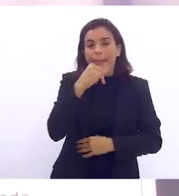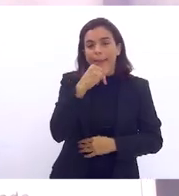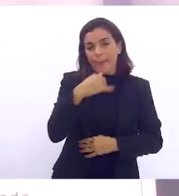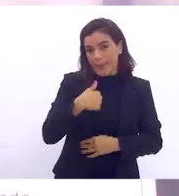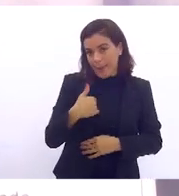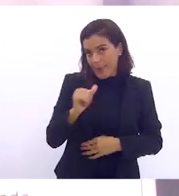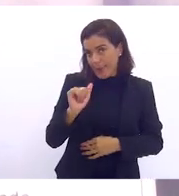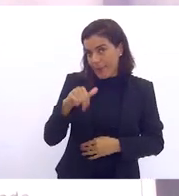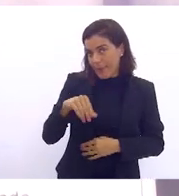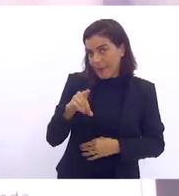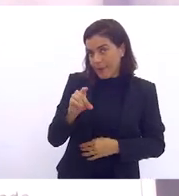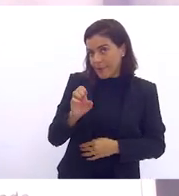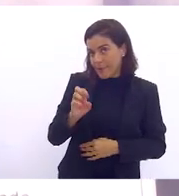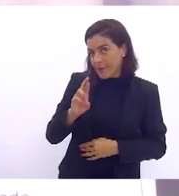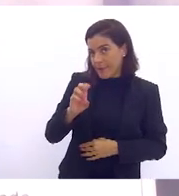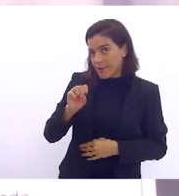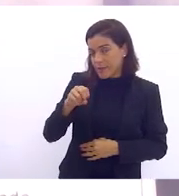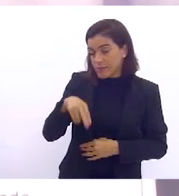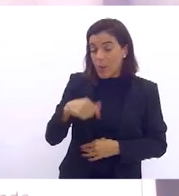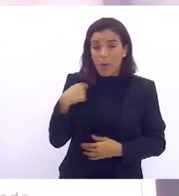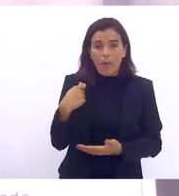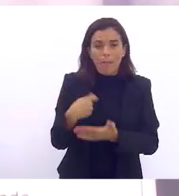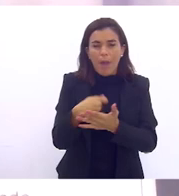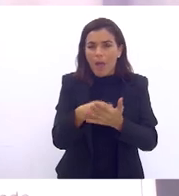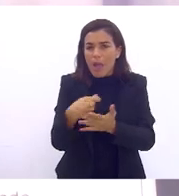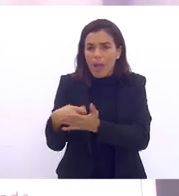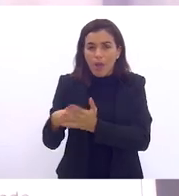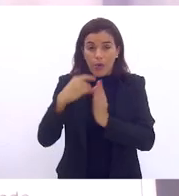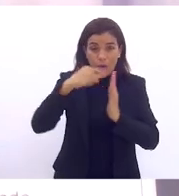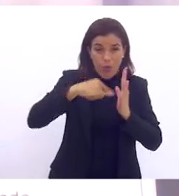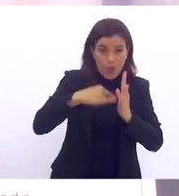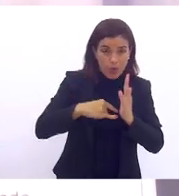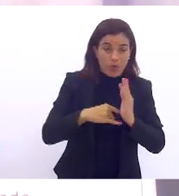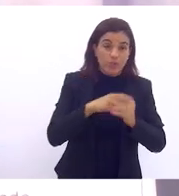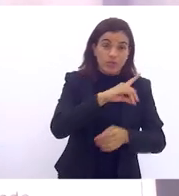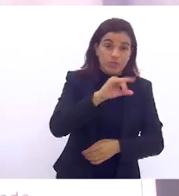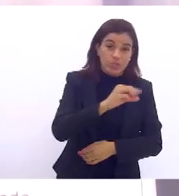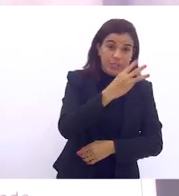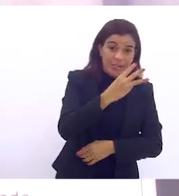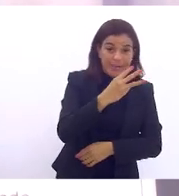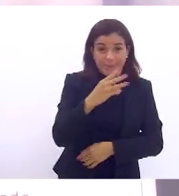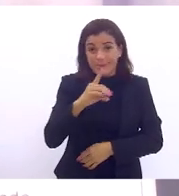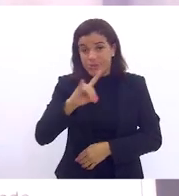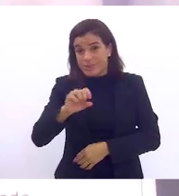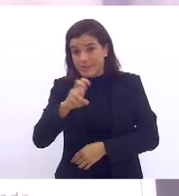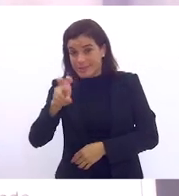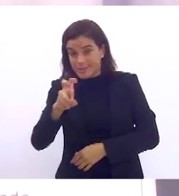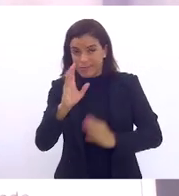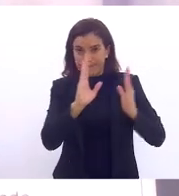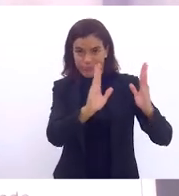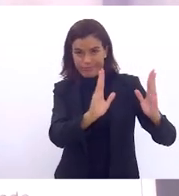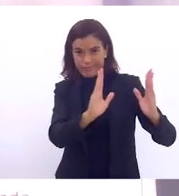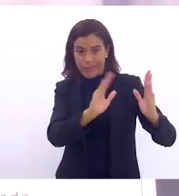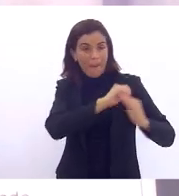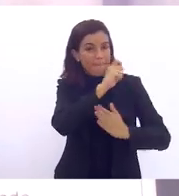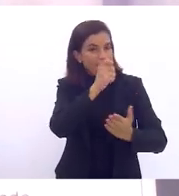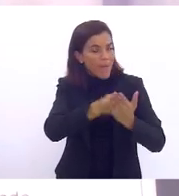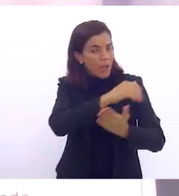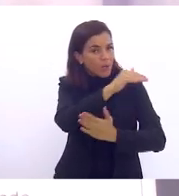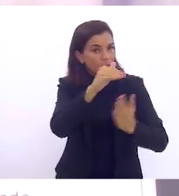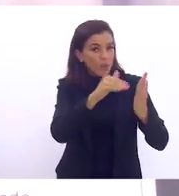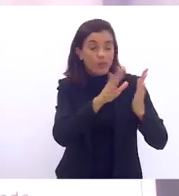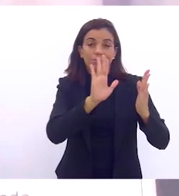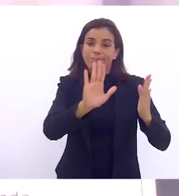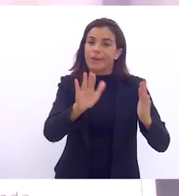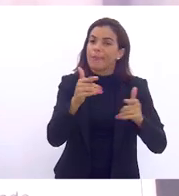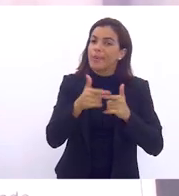eh todo eu pago as contas da minha casa no dia entre o dia 3 e o dia 5 eu pago todas as contas só que eu tenho um